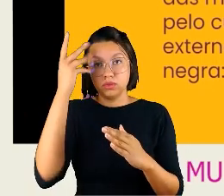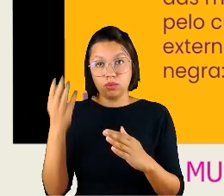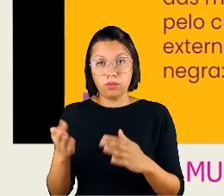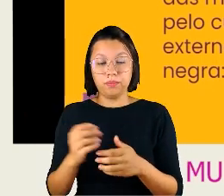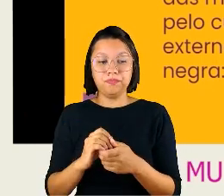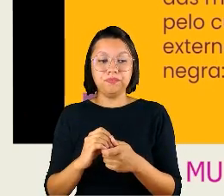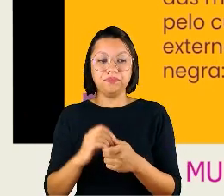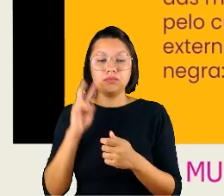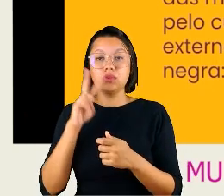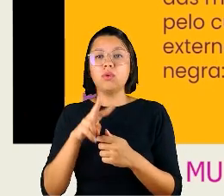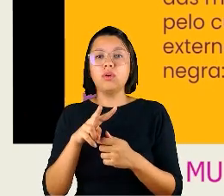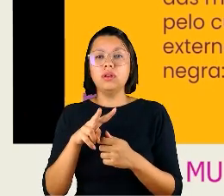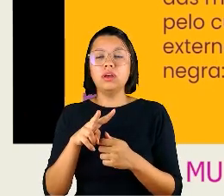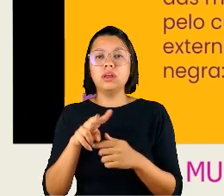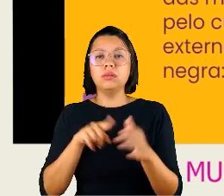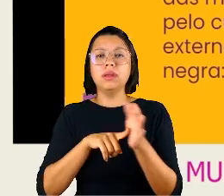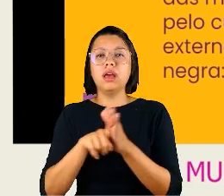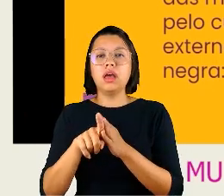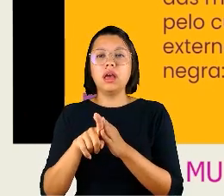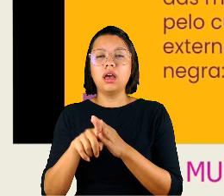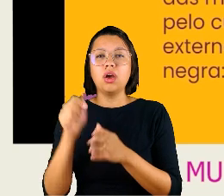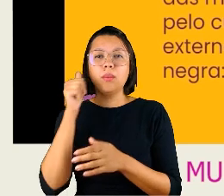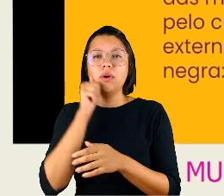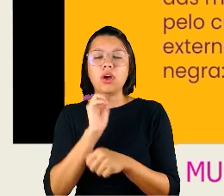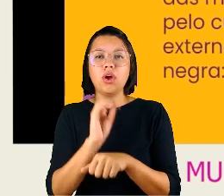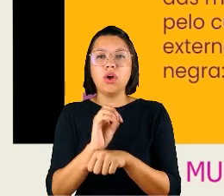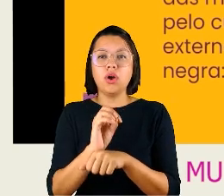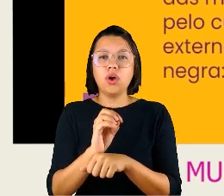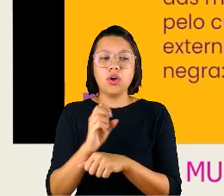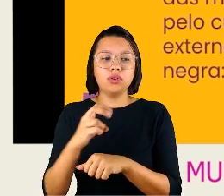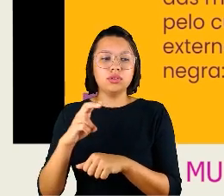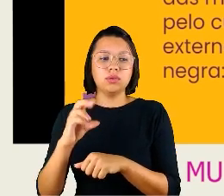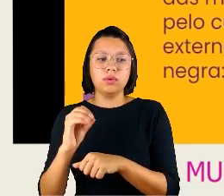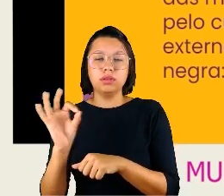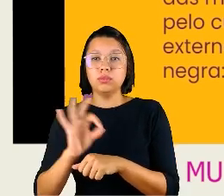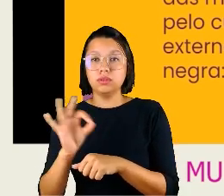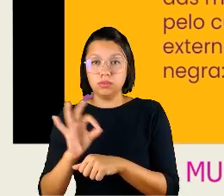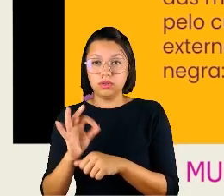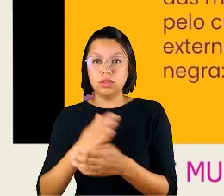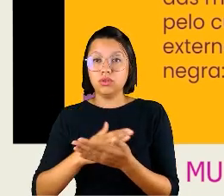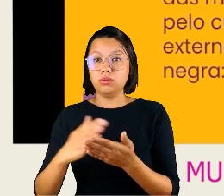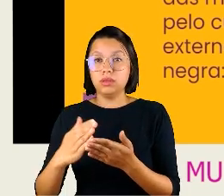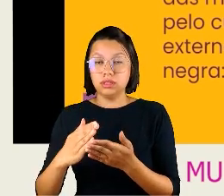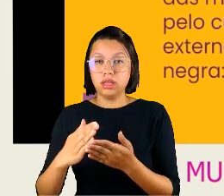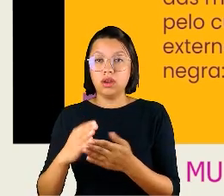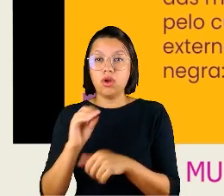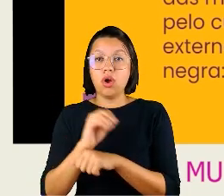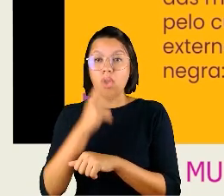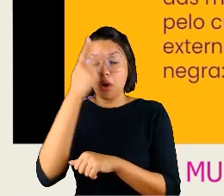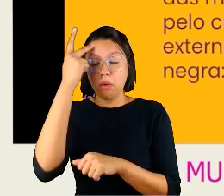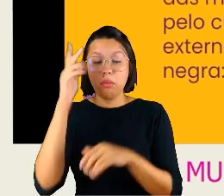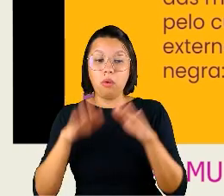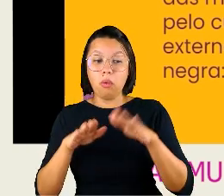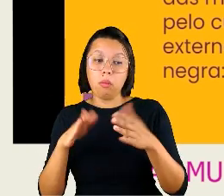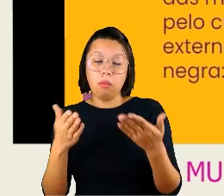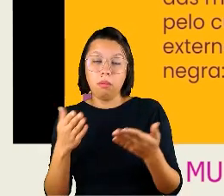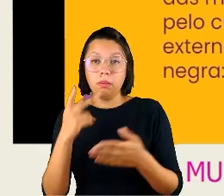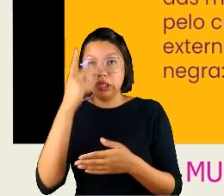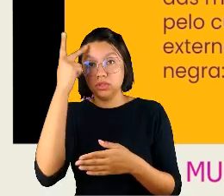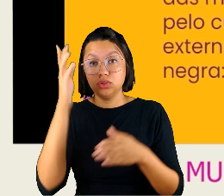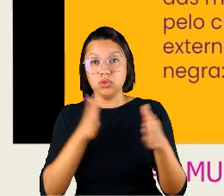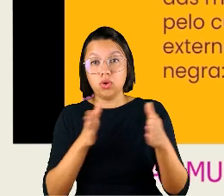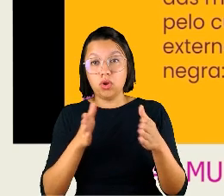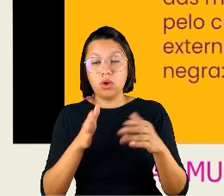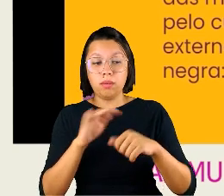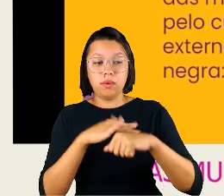olhando para a questão das mulheres e cuidado, 50% das mulheres brasileiras passaram a cuidar de alguém na pandemia. Então, quando a gente fala sobre aquele dado do